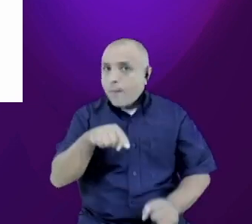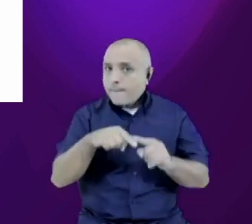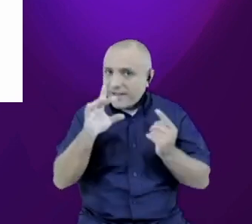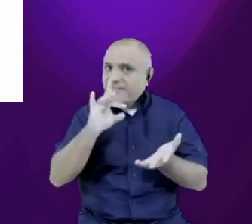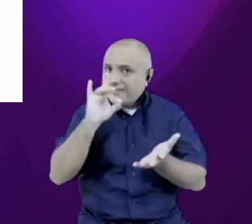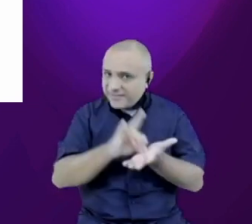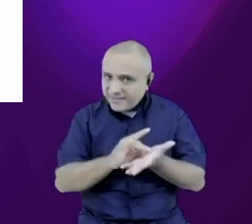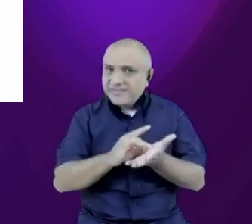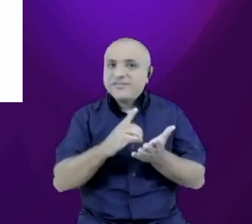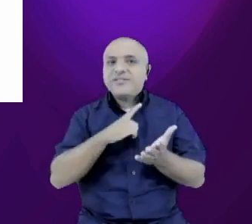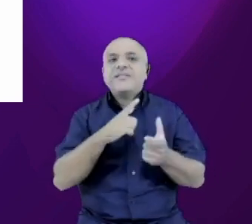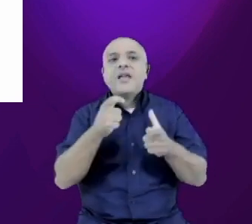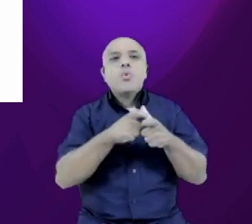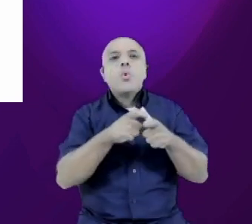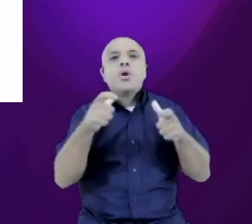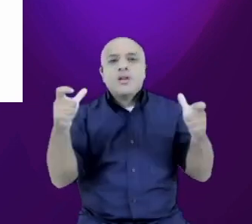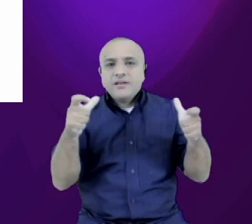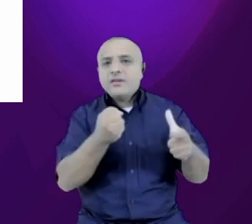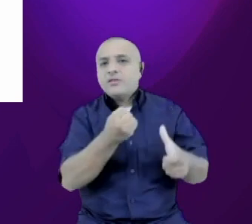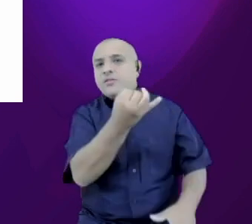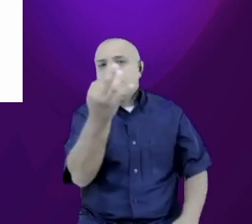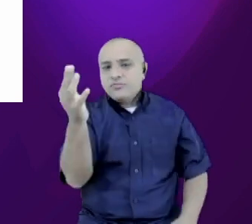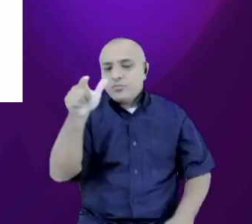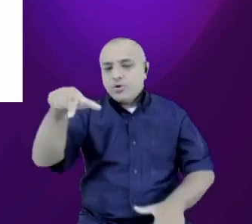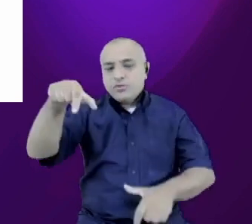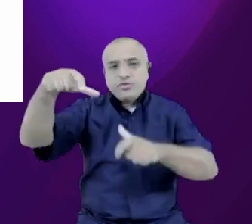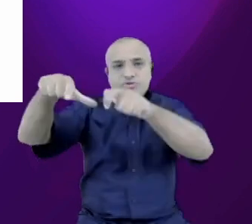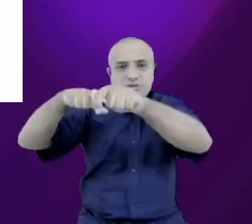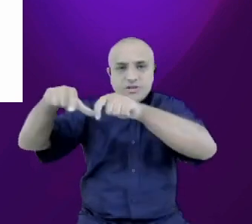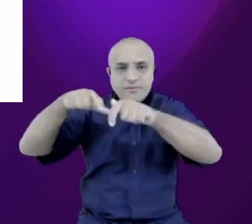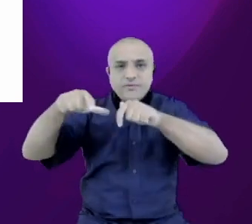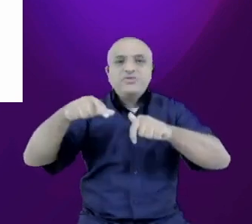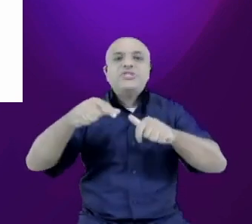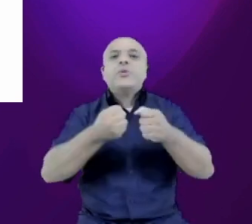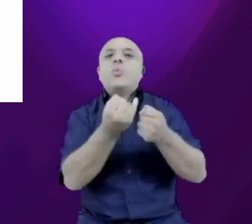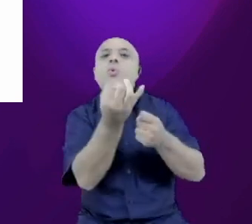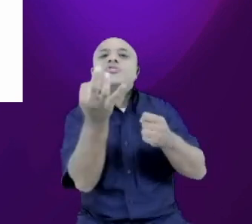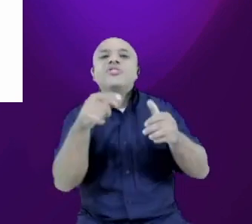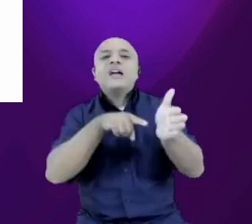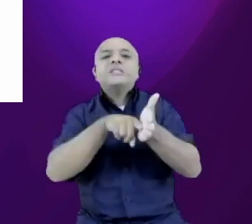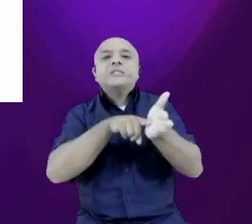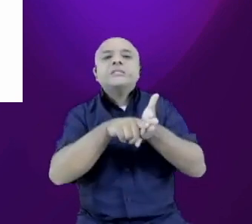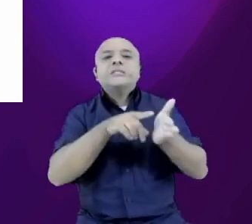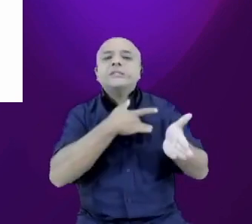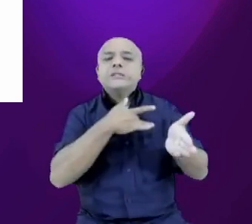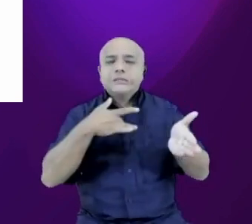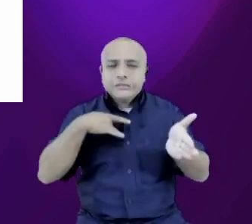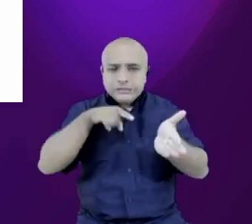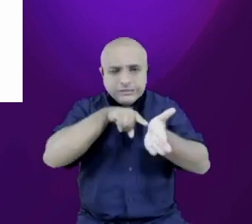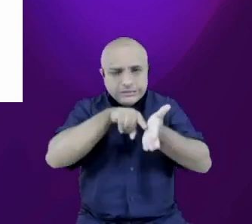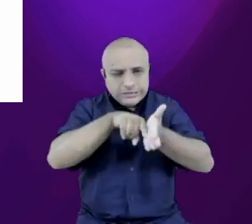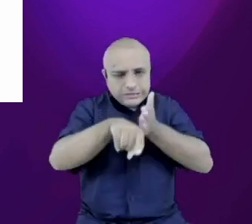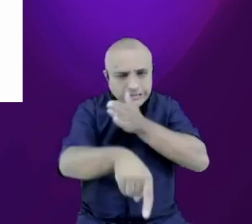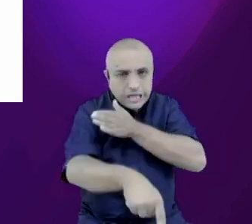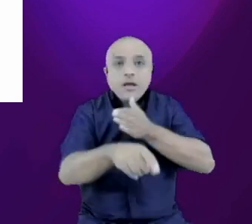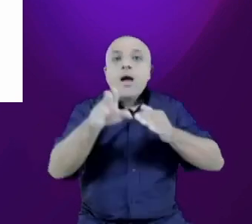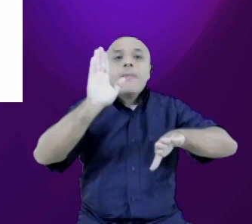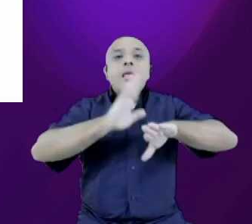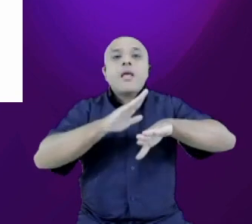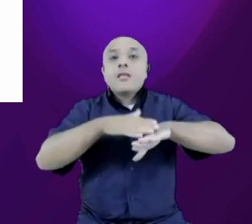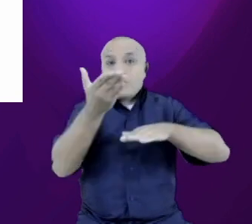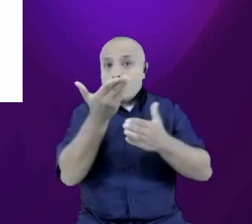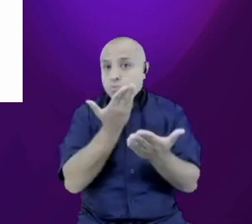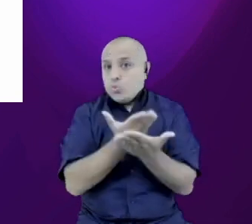essa, a gente tem um crescimento no número de postos de trabalho e no número de exames. E, ao mesmo tempo, a gente tem, esse é um estudo interessante